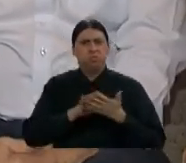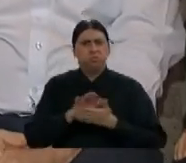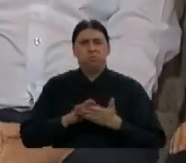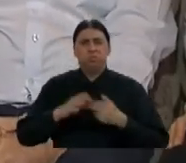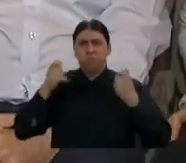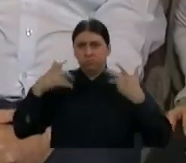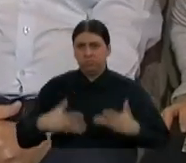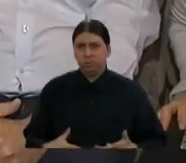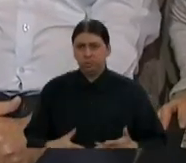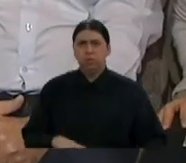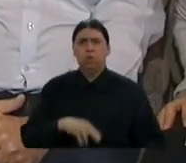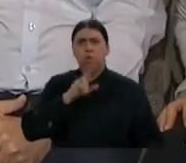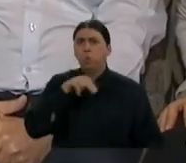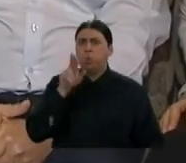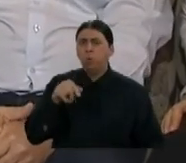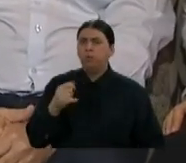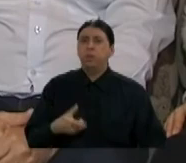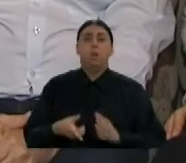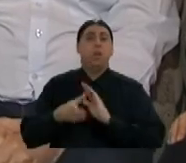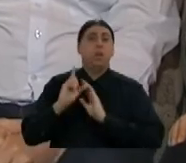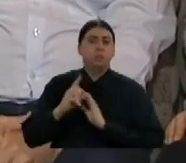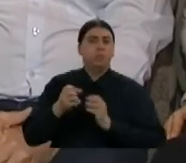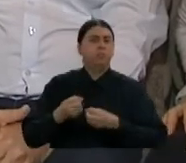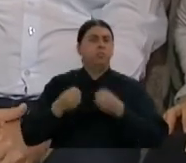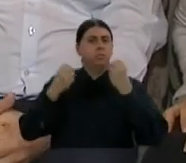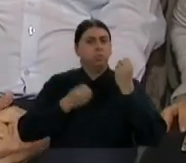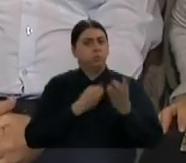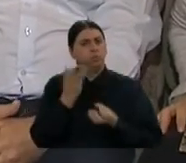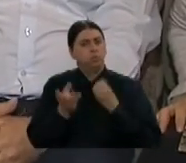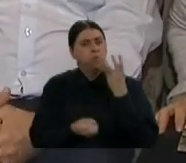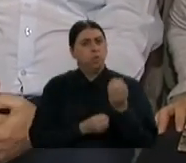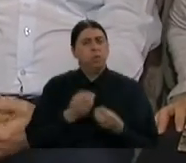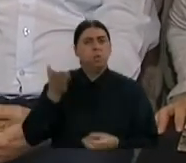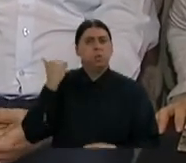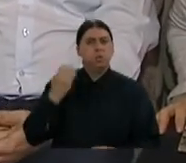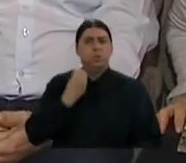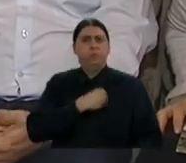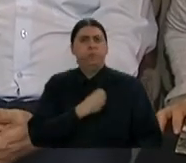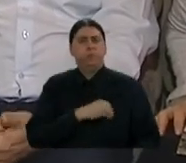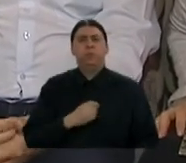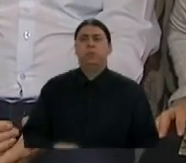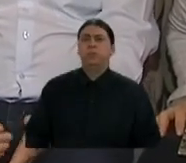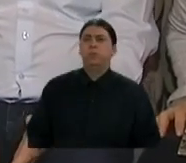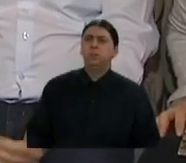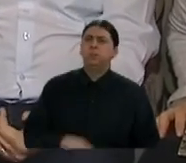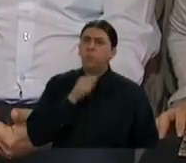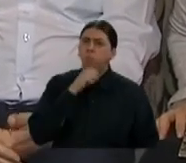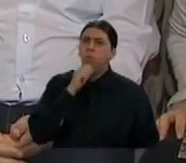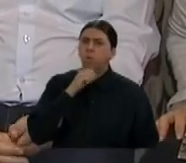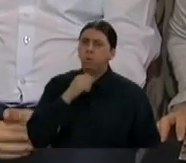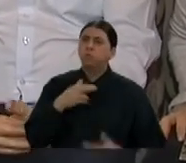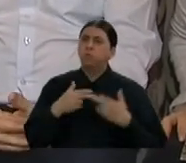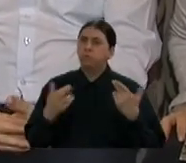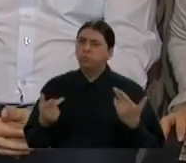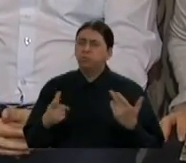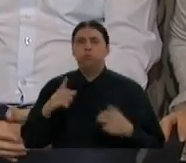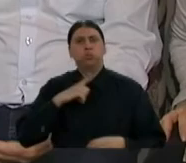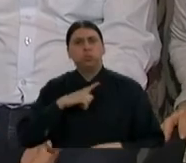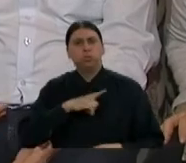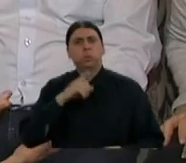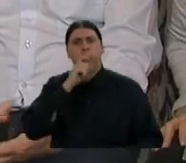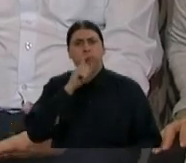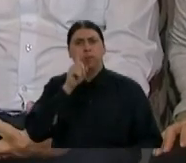contam como era antes da vida enfim antigamente tinha coisa de pessoas os